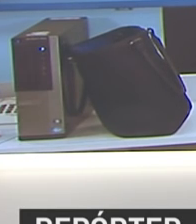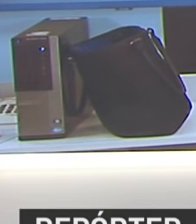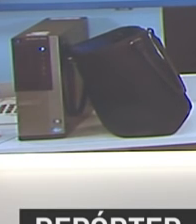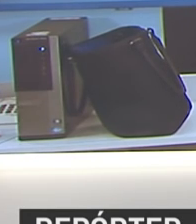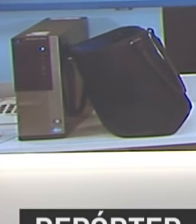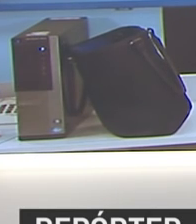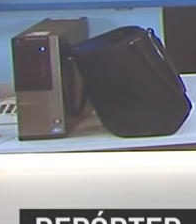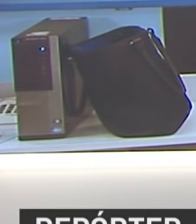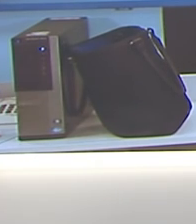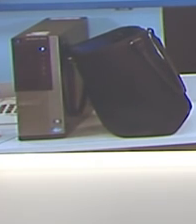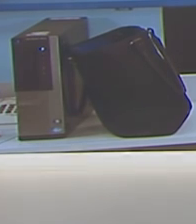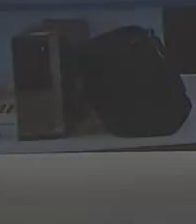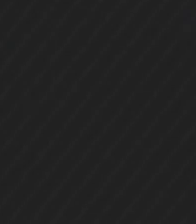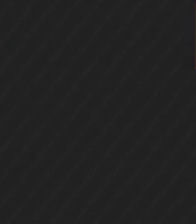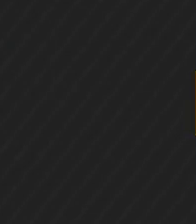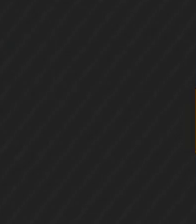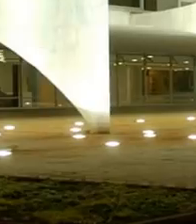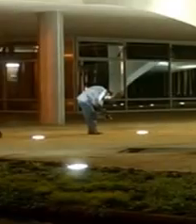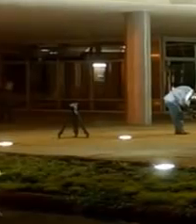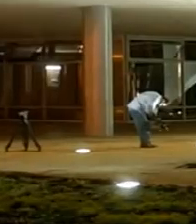TV do Governo Federal